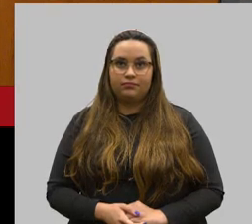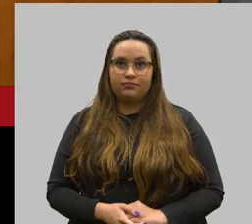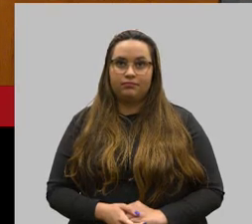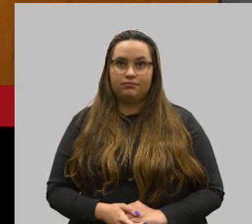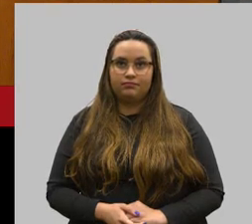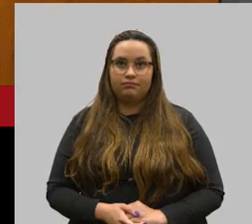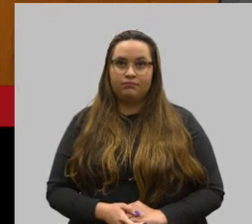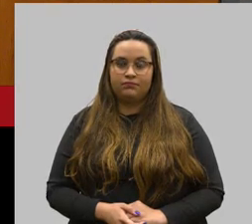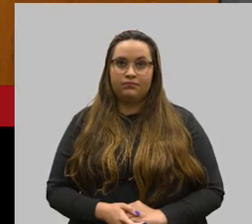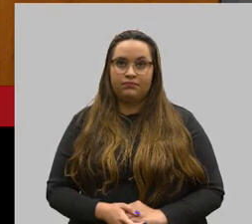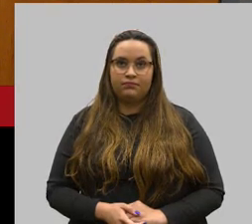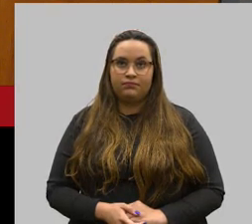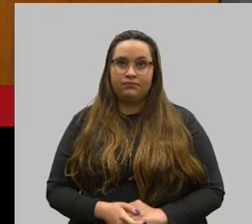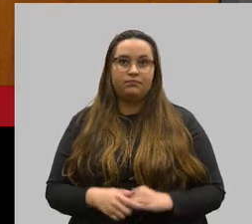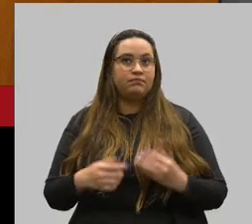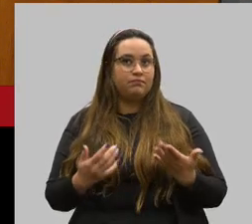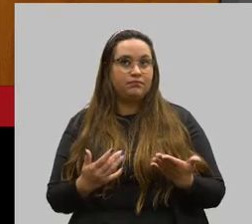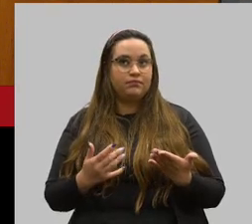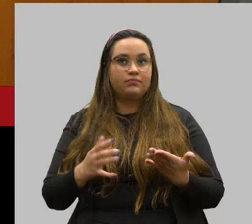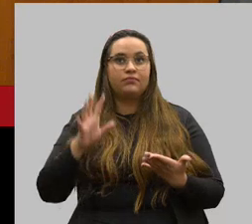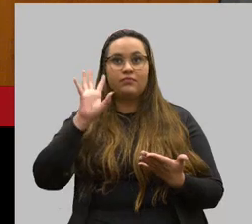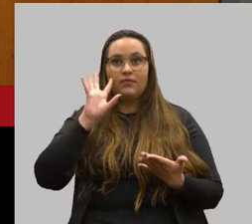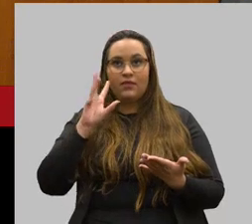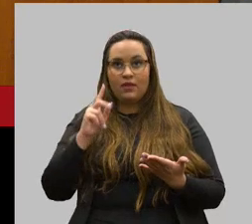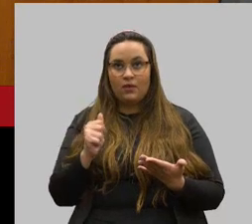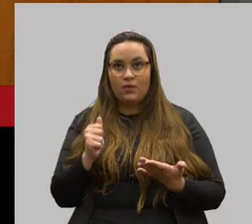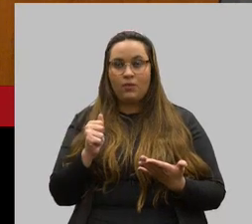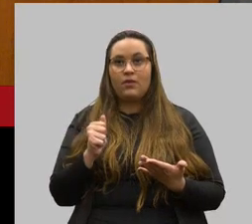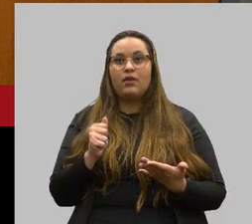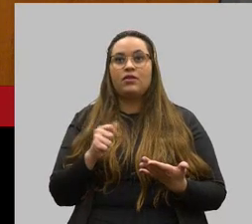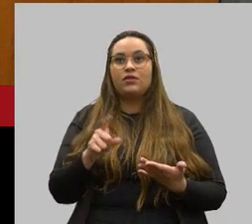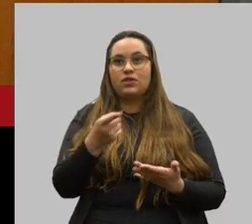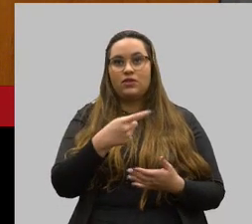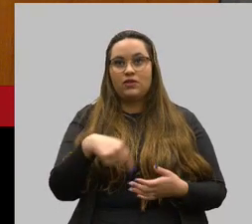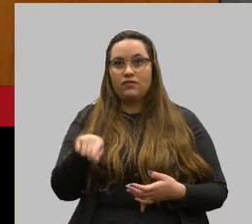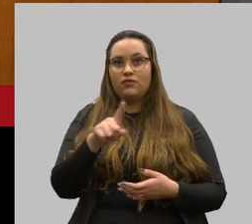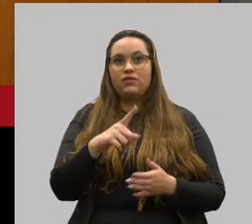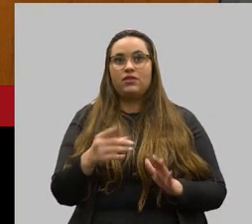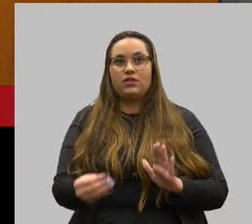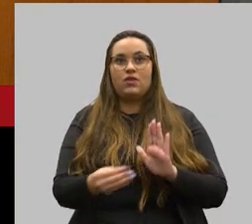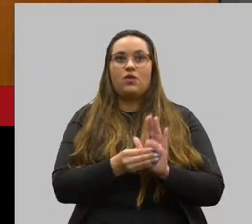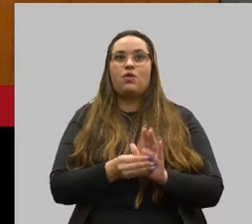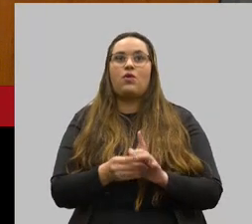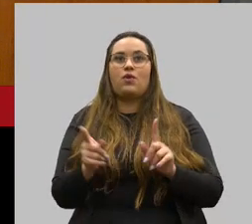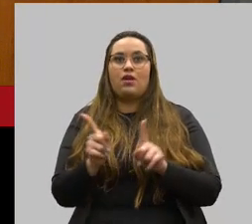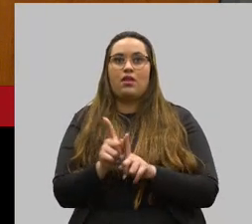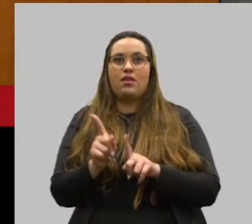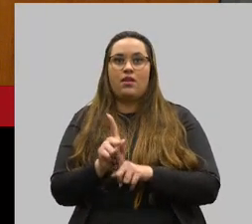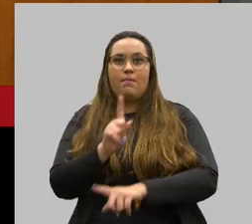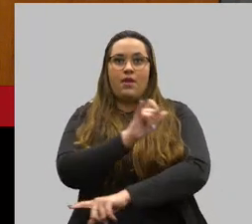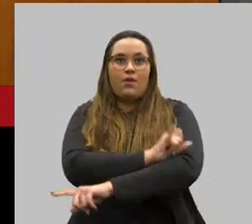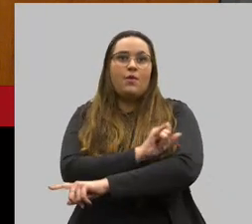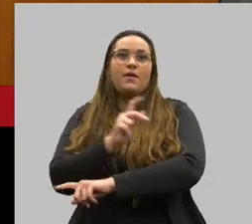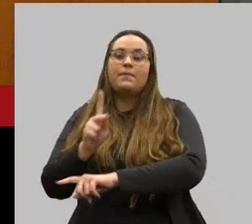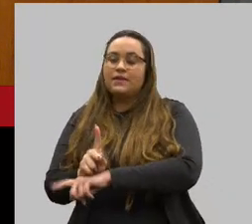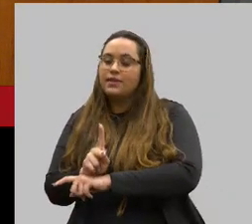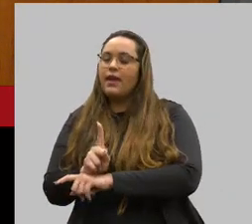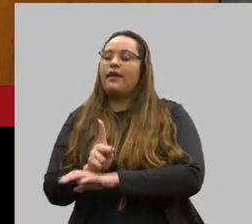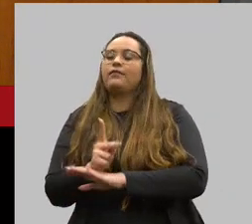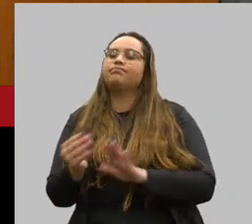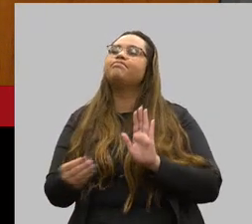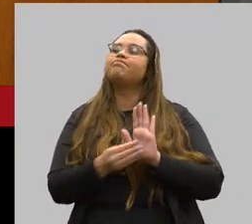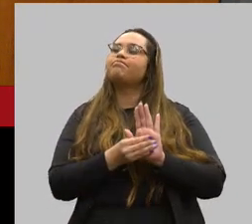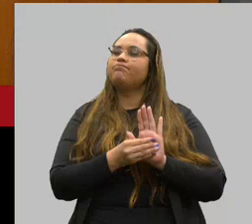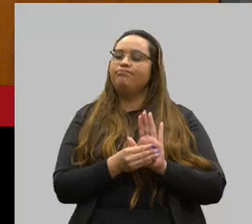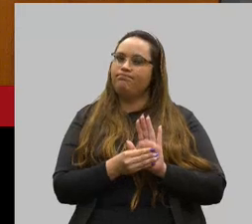é eu acho que vocês deveriam colocar o ipseng na agenda de vocês porque é a